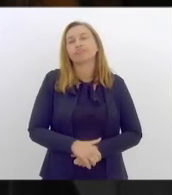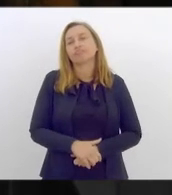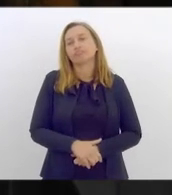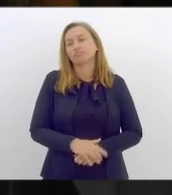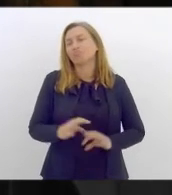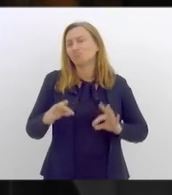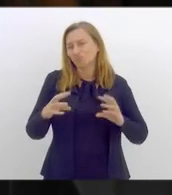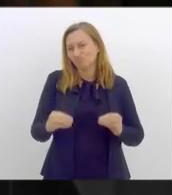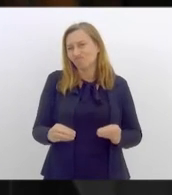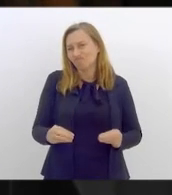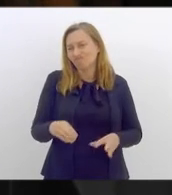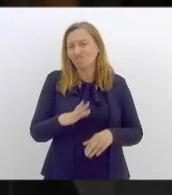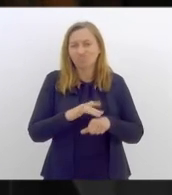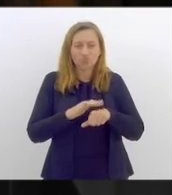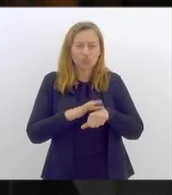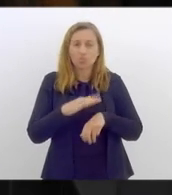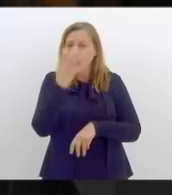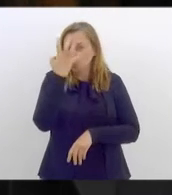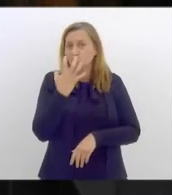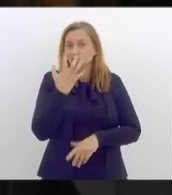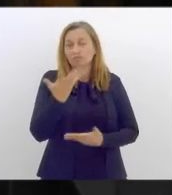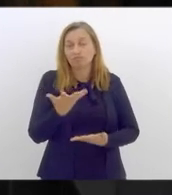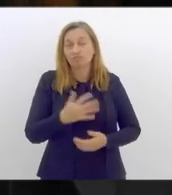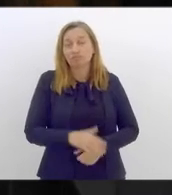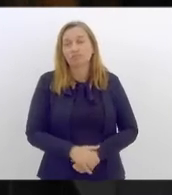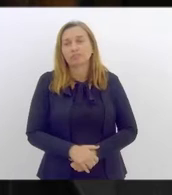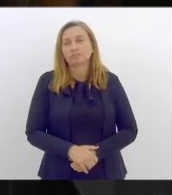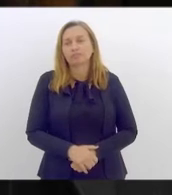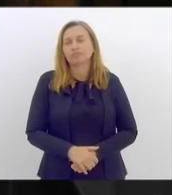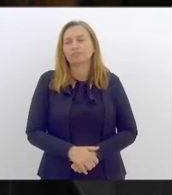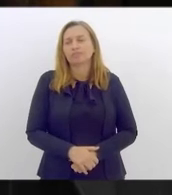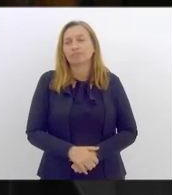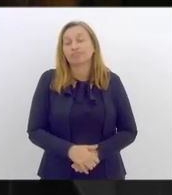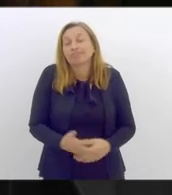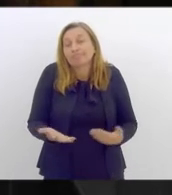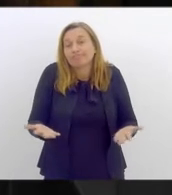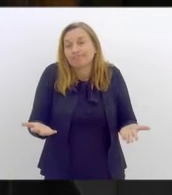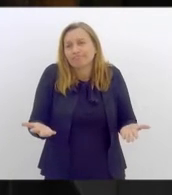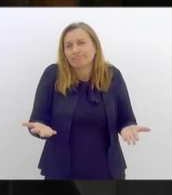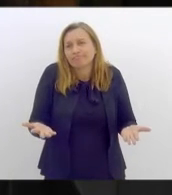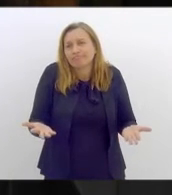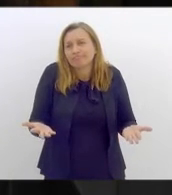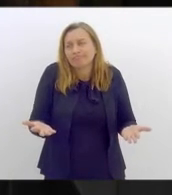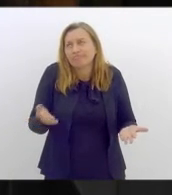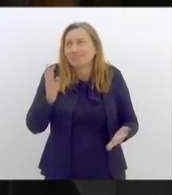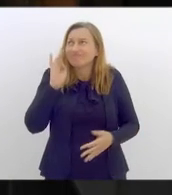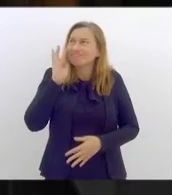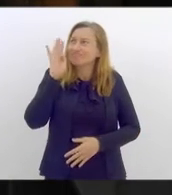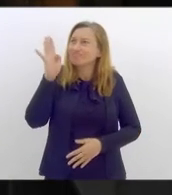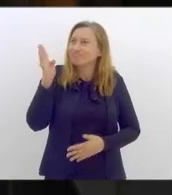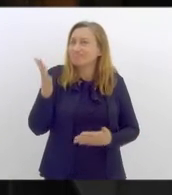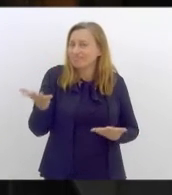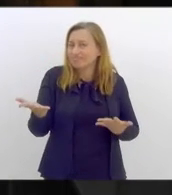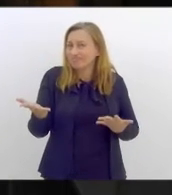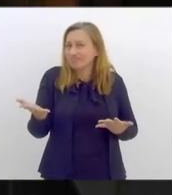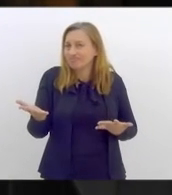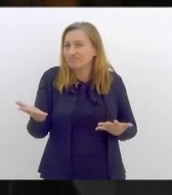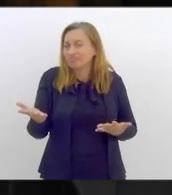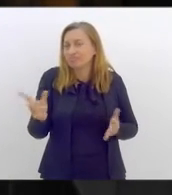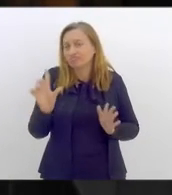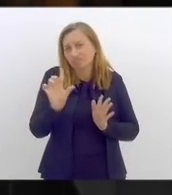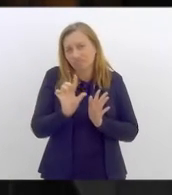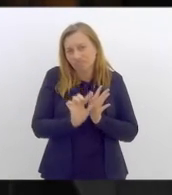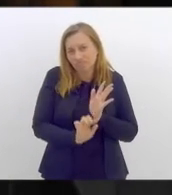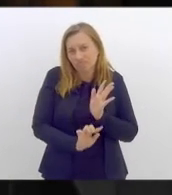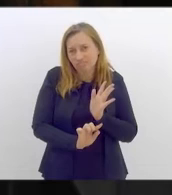tudo isso doenças gravíssimas E aí a gente imagina que vamos reduzir